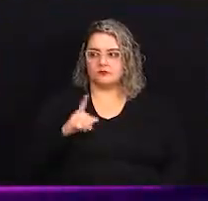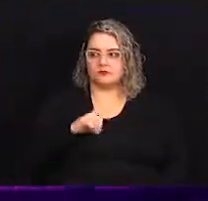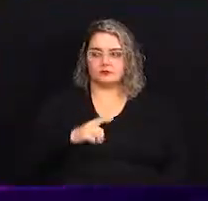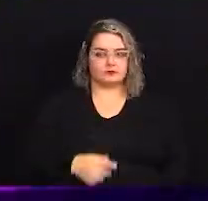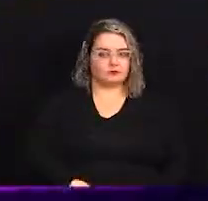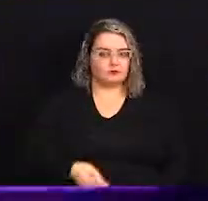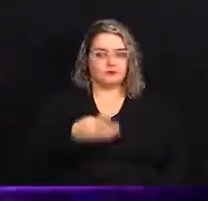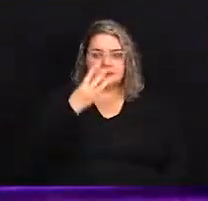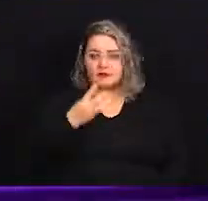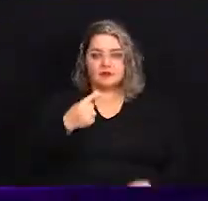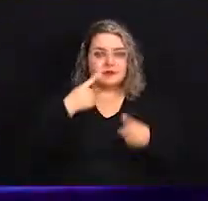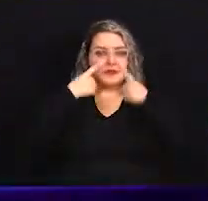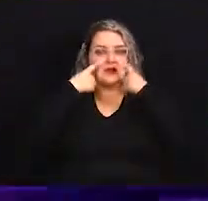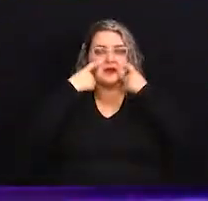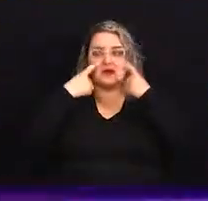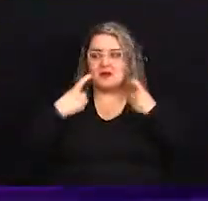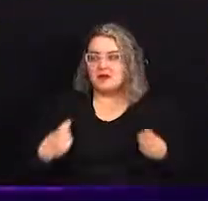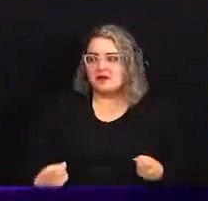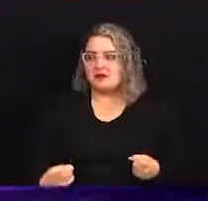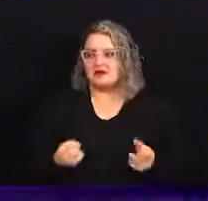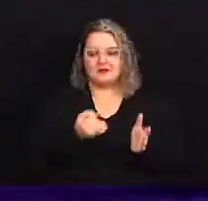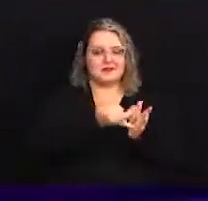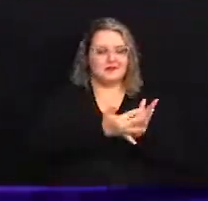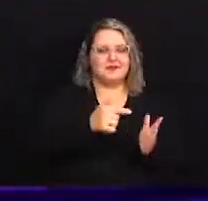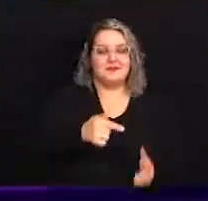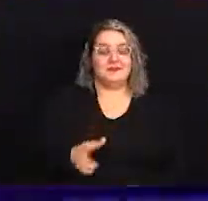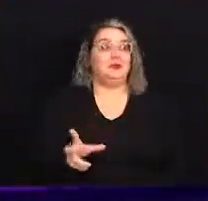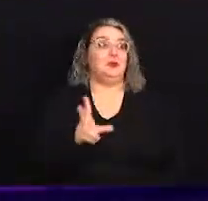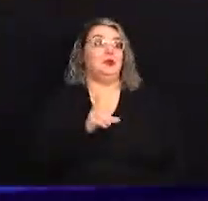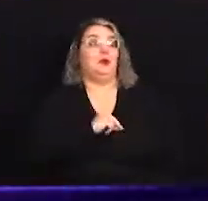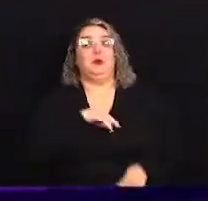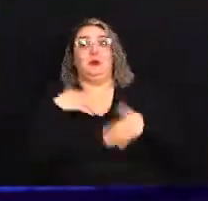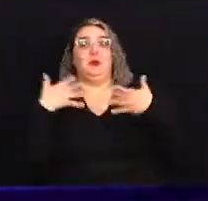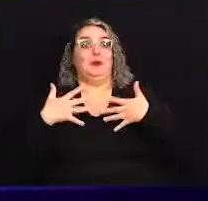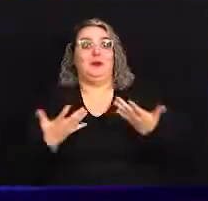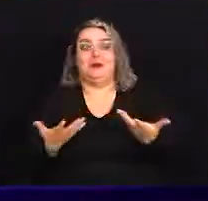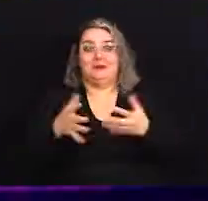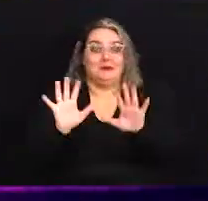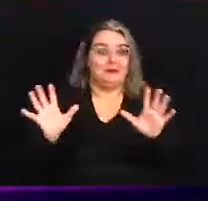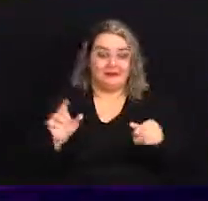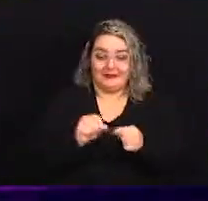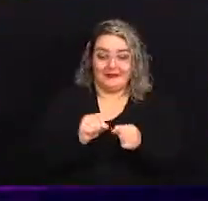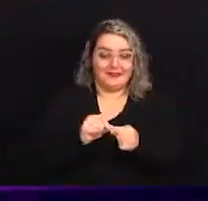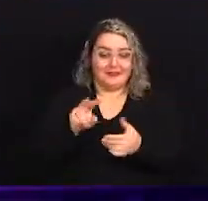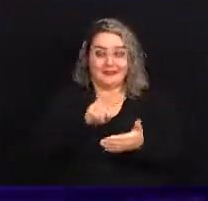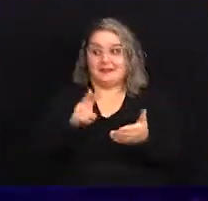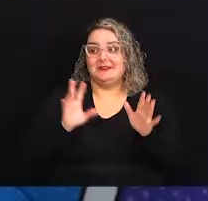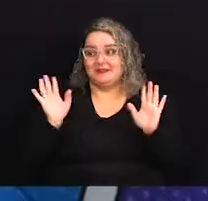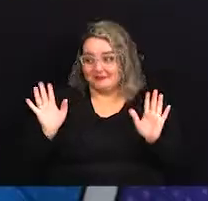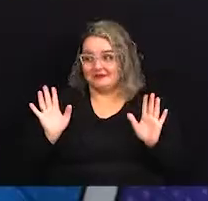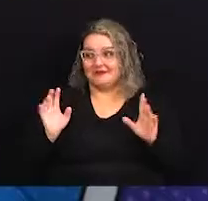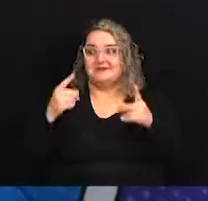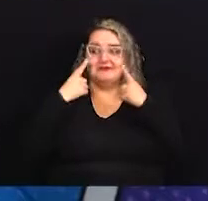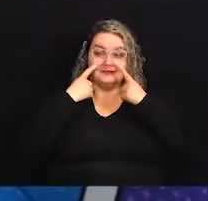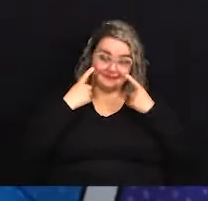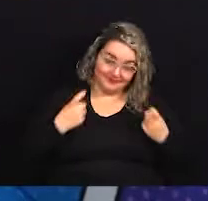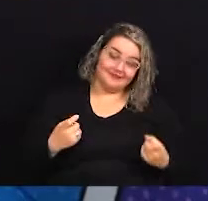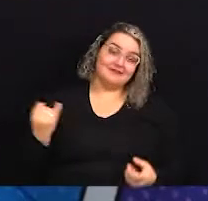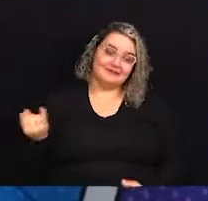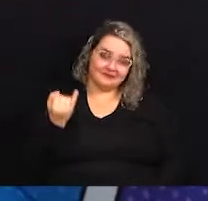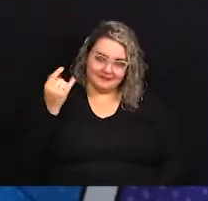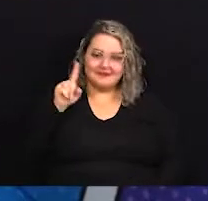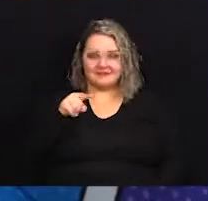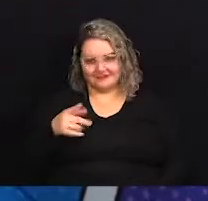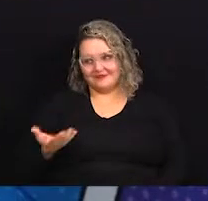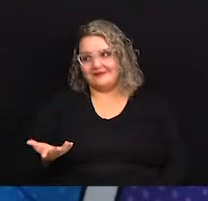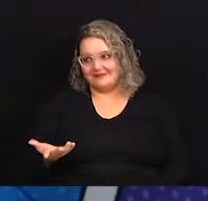3 crises de choro e eu tô na página 7. Eu falei, nossa, eu não queria fazer isso com vocês, leitores, mas tudo bem, também acho que o choro é